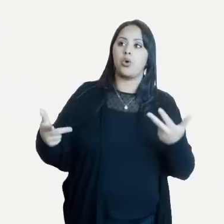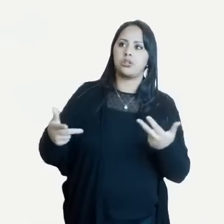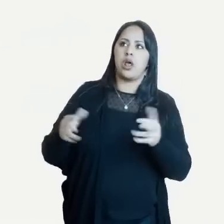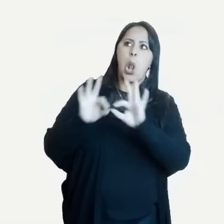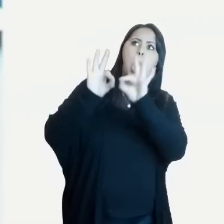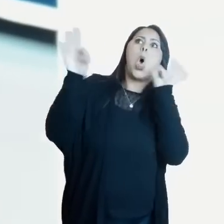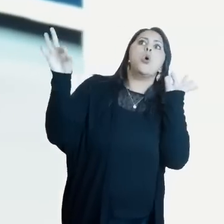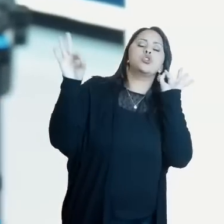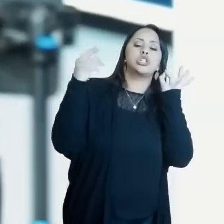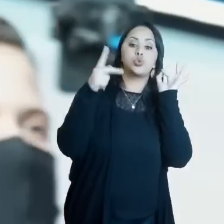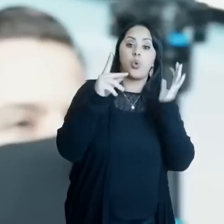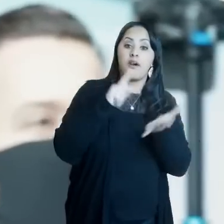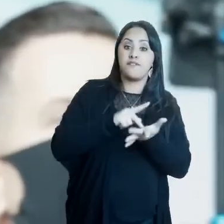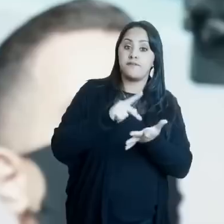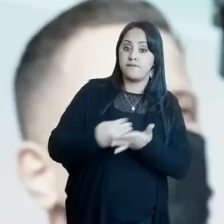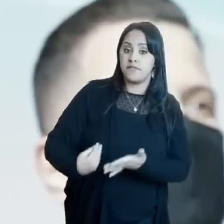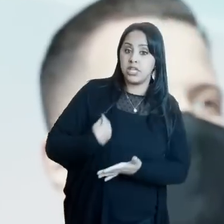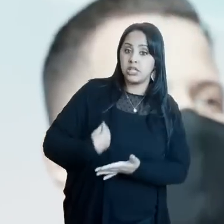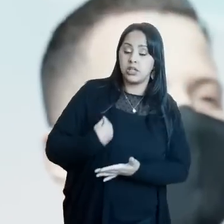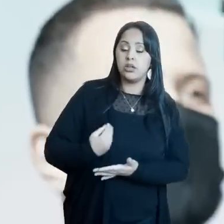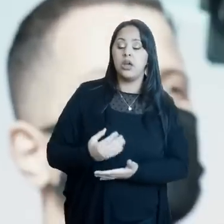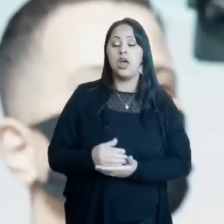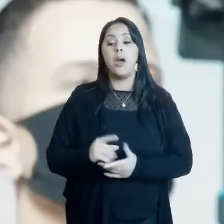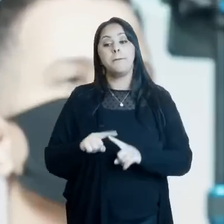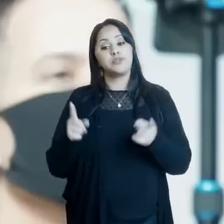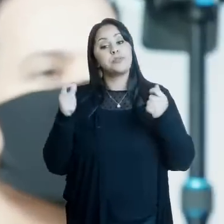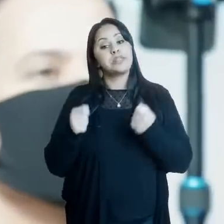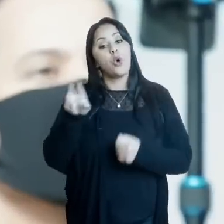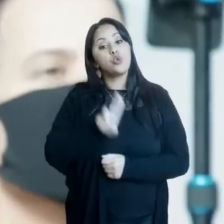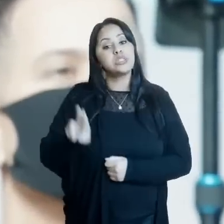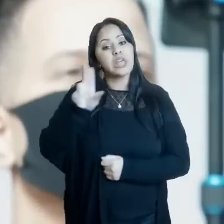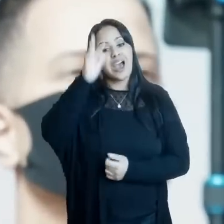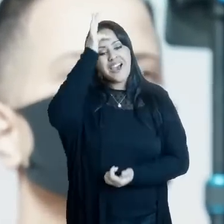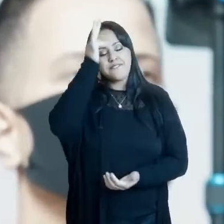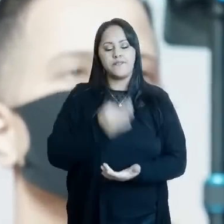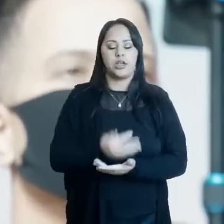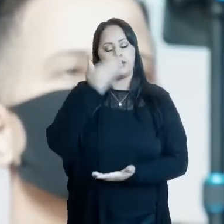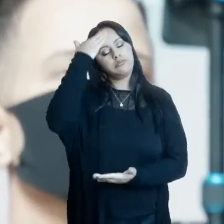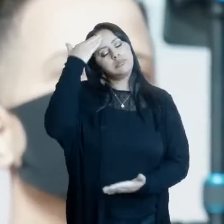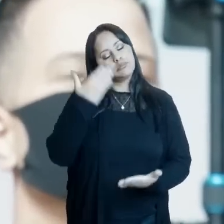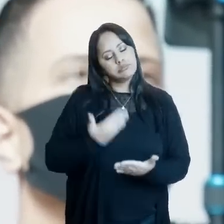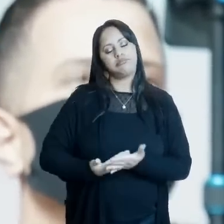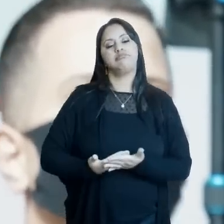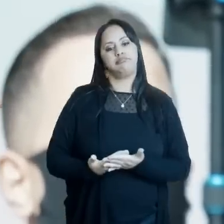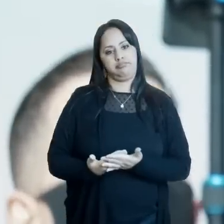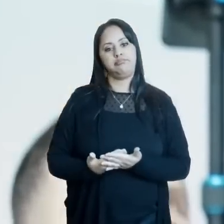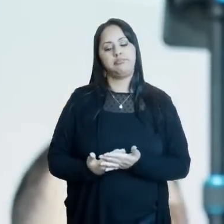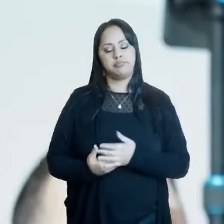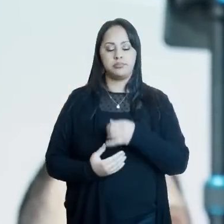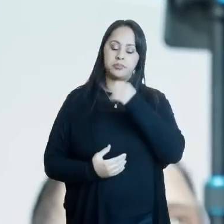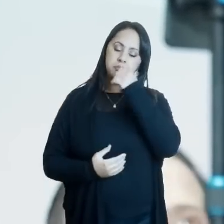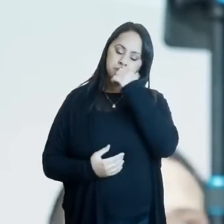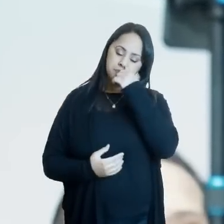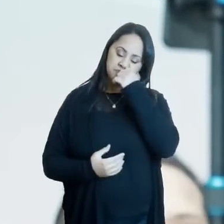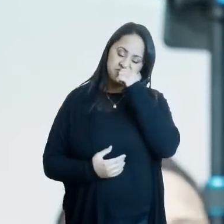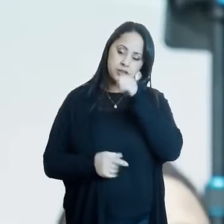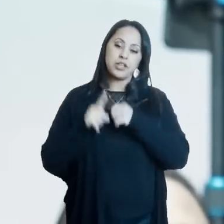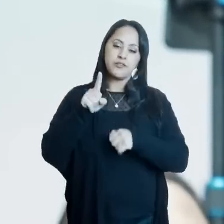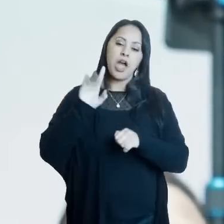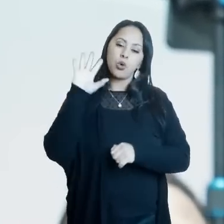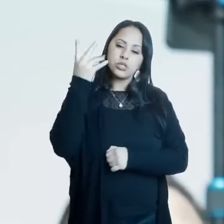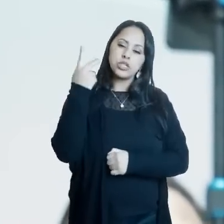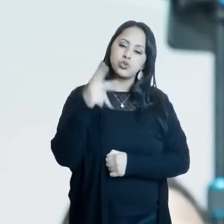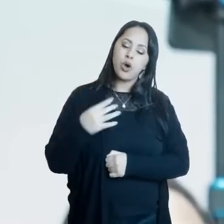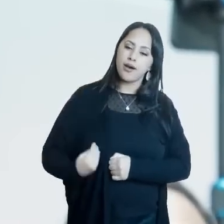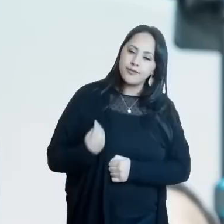Santo. Pode ser a ação do Espírito Santo, sim. Mas você tem que usar a sua fé. Você tem que acreditar. Você tem que acreditar que aquilo vai